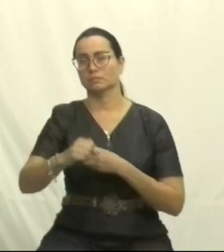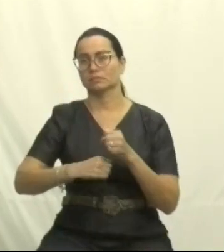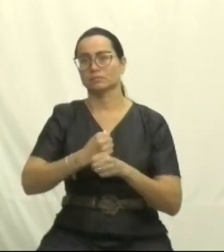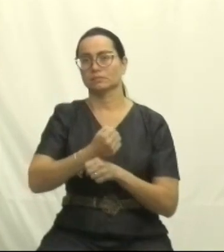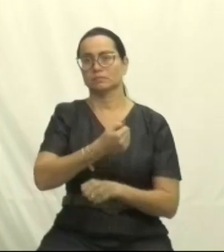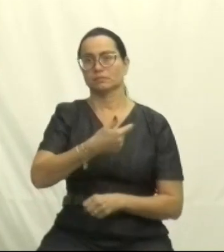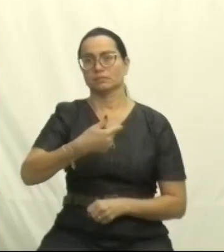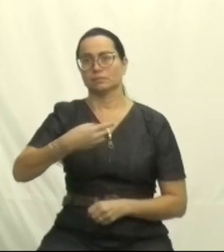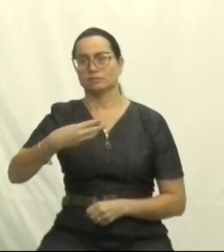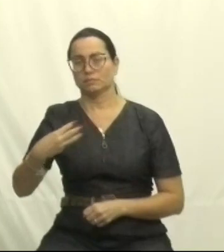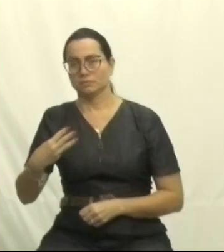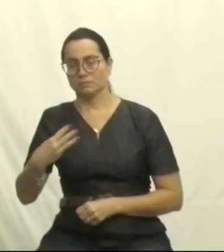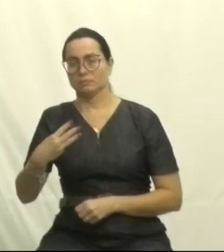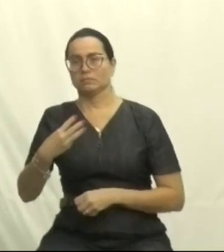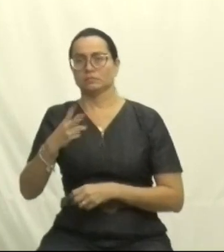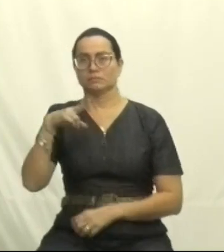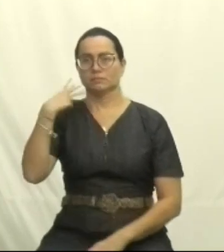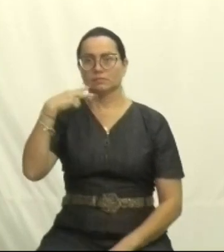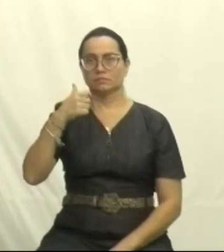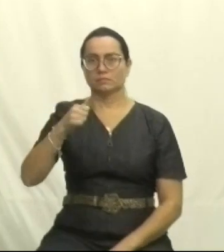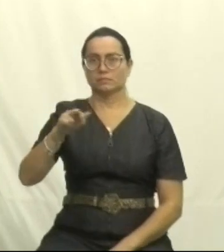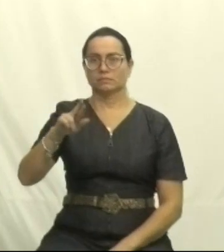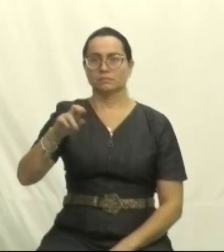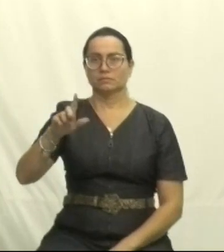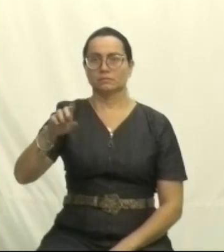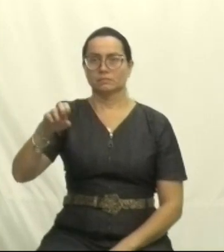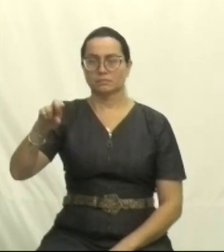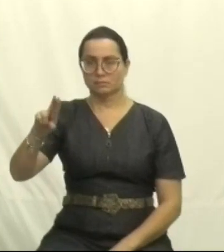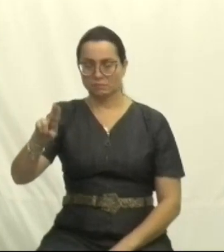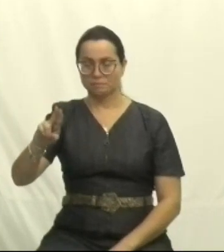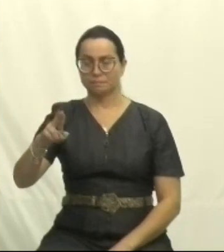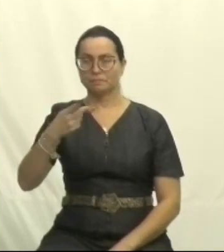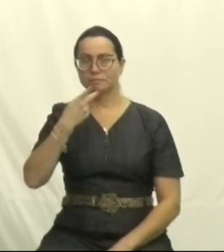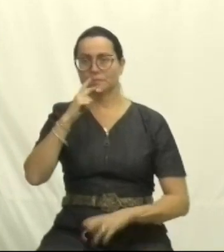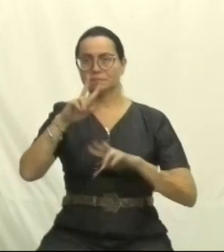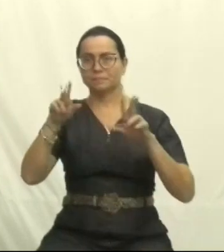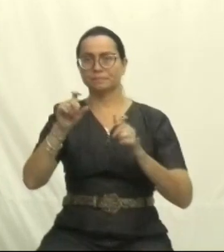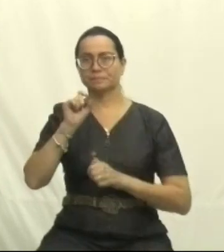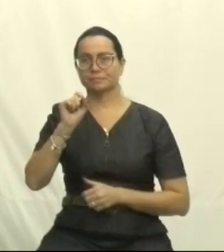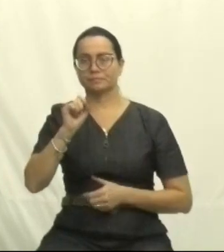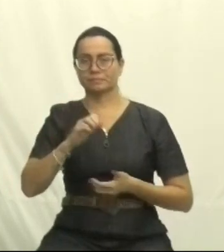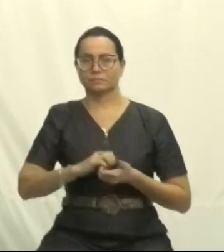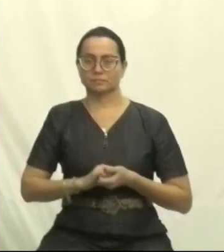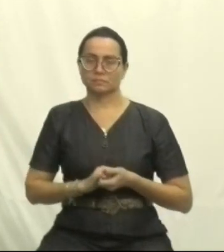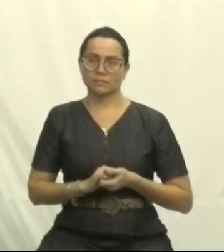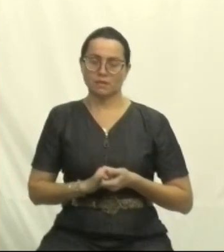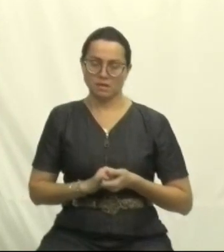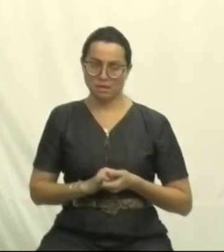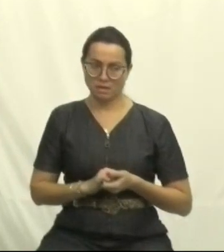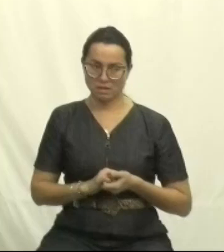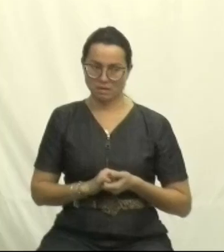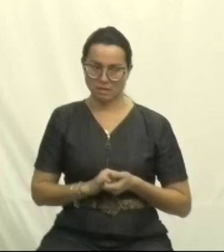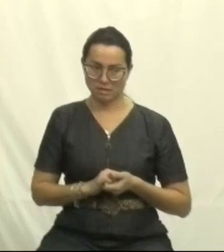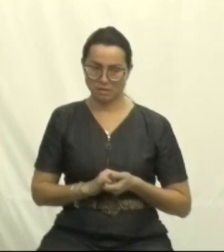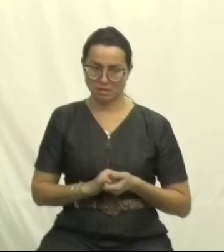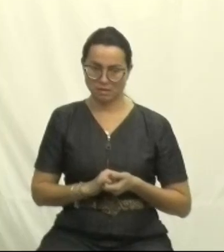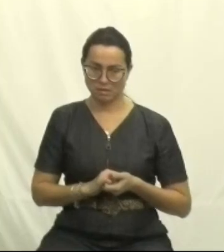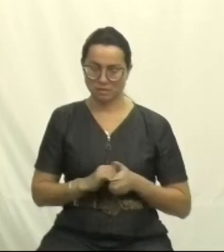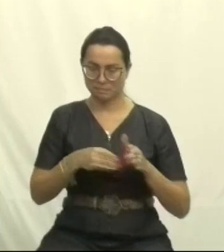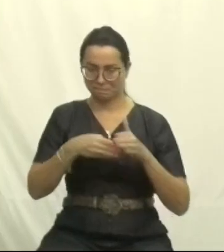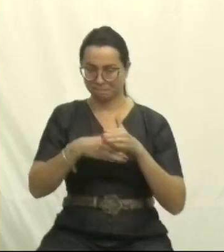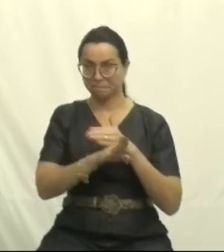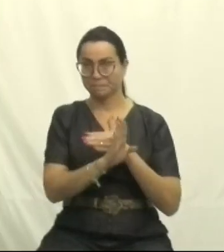PL 003/23, de autoria do vereador Arleu da Silveira, que dispõe sobre o benefício de entrada